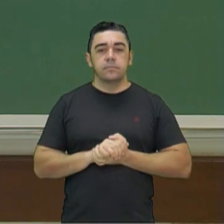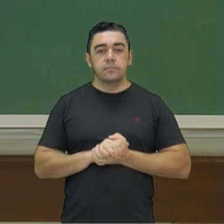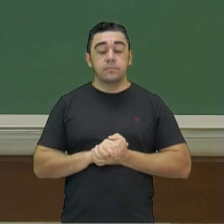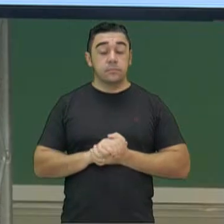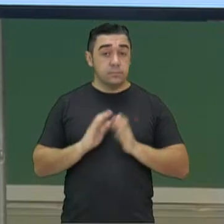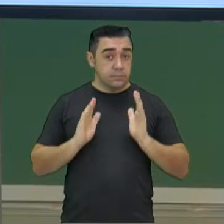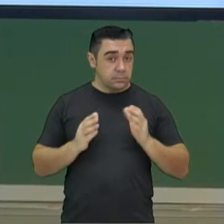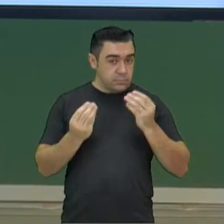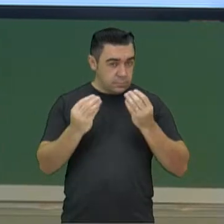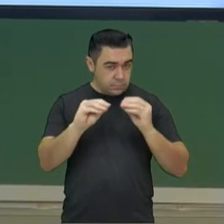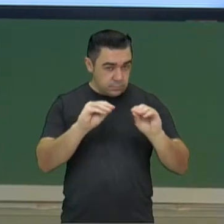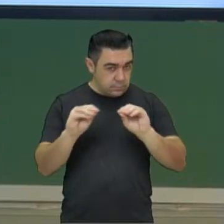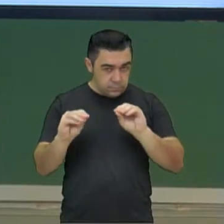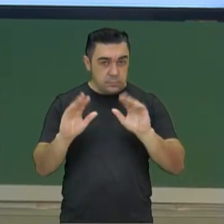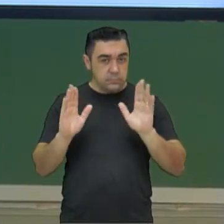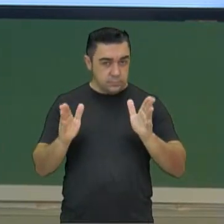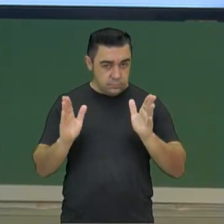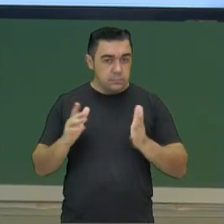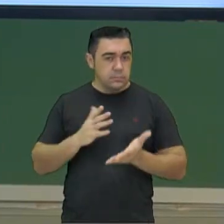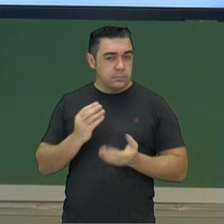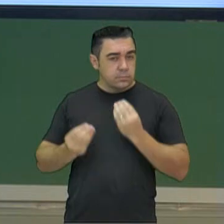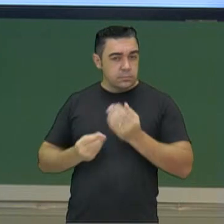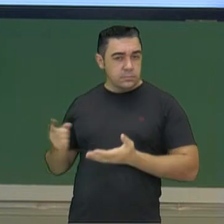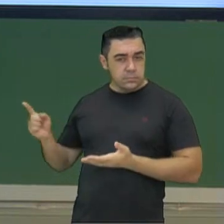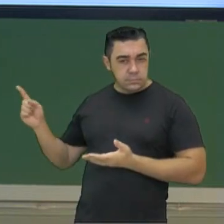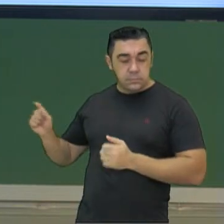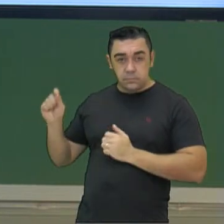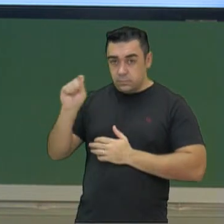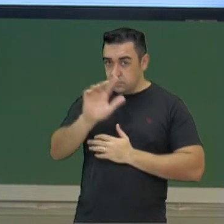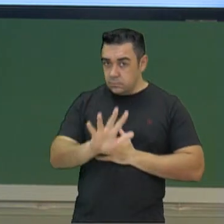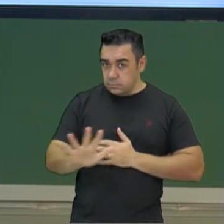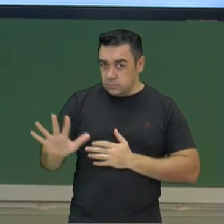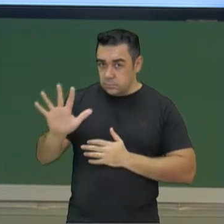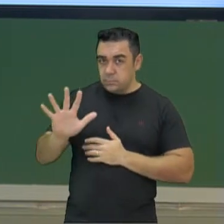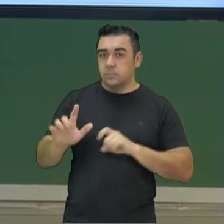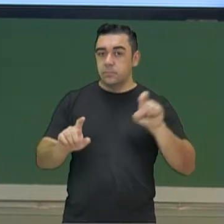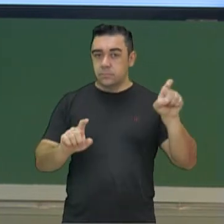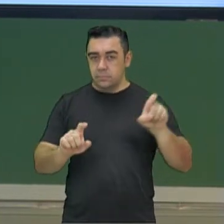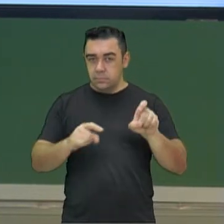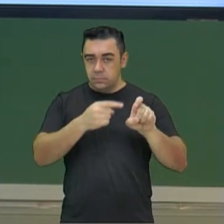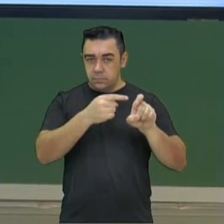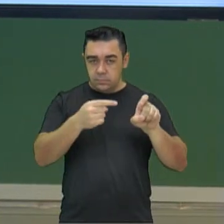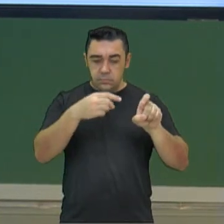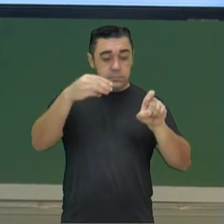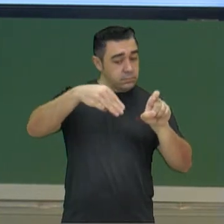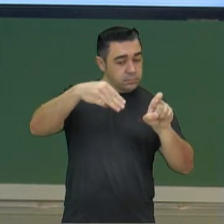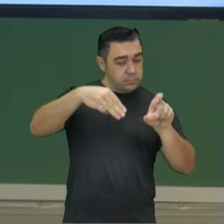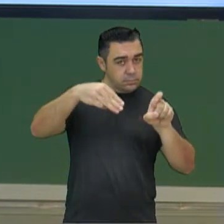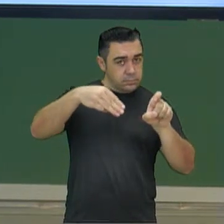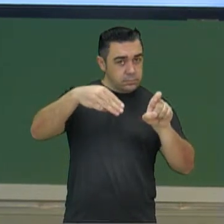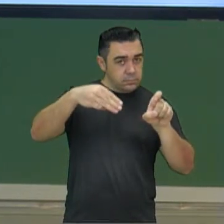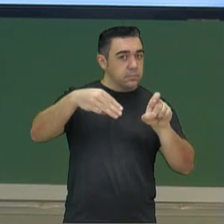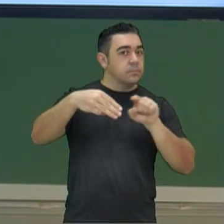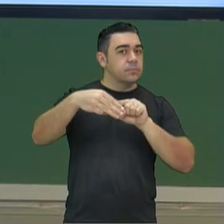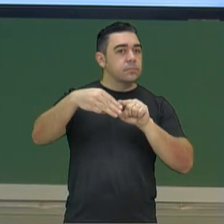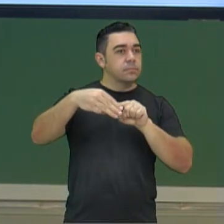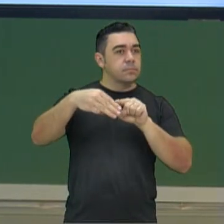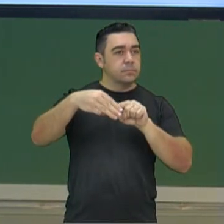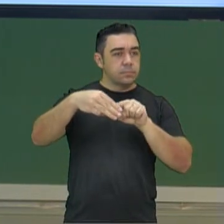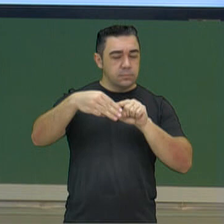Eu coloquei no formato da equação geral, então x menos o m, que é o x do